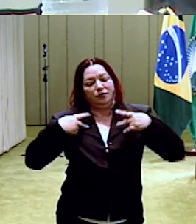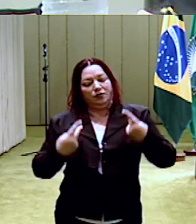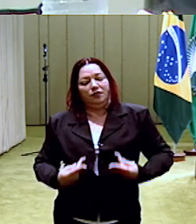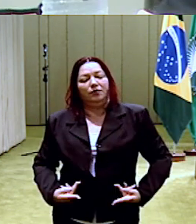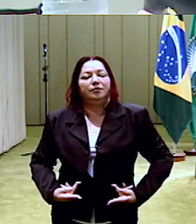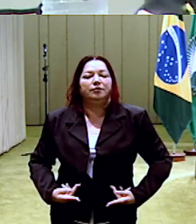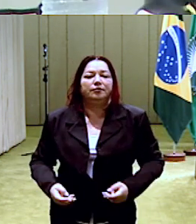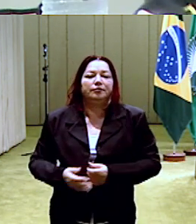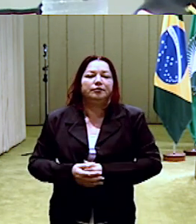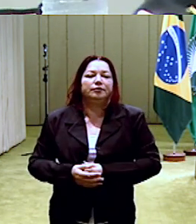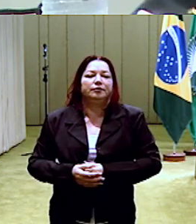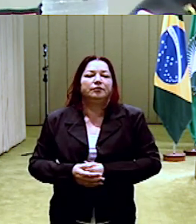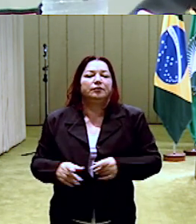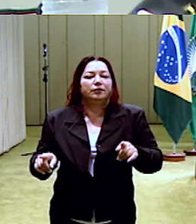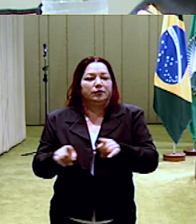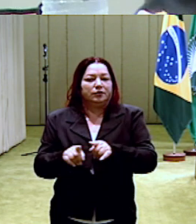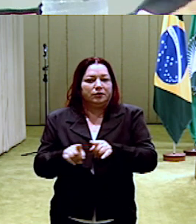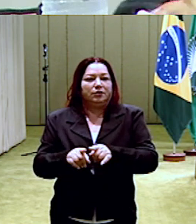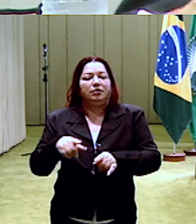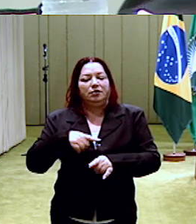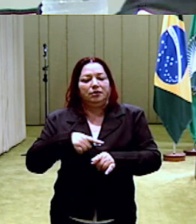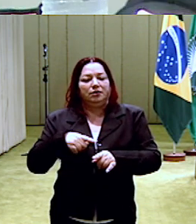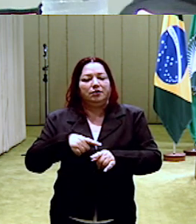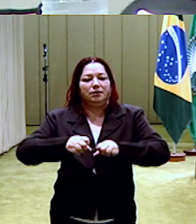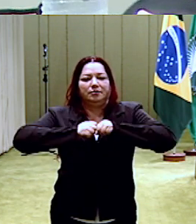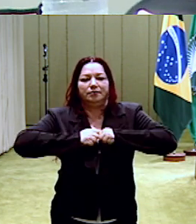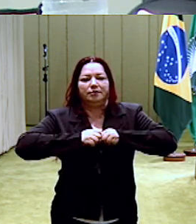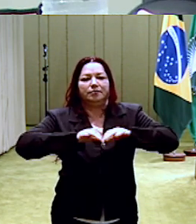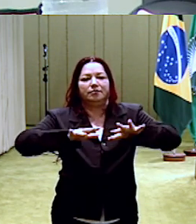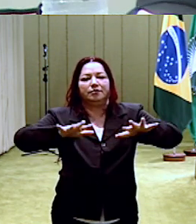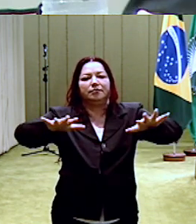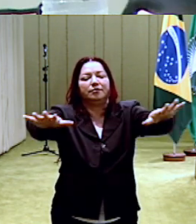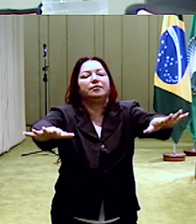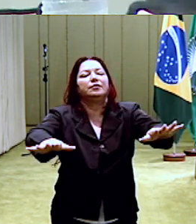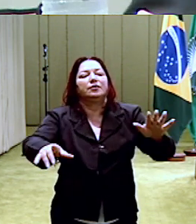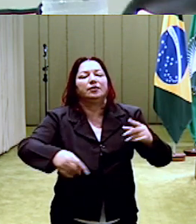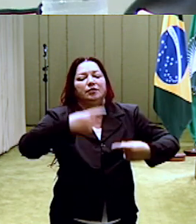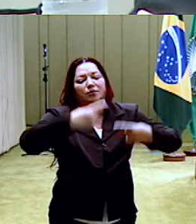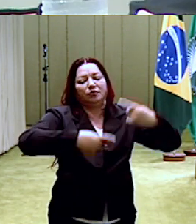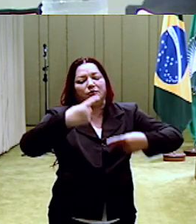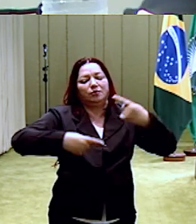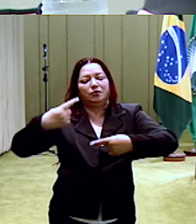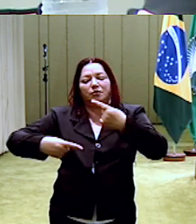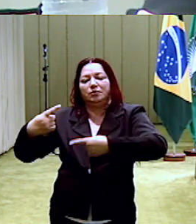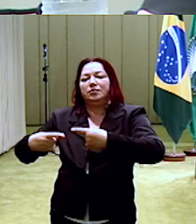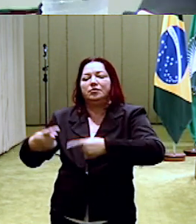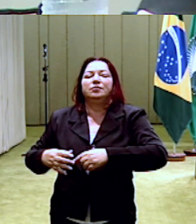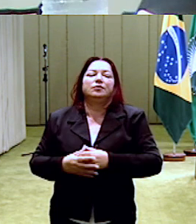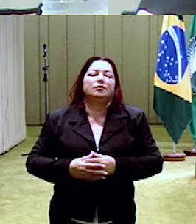todas as operações, de forma que isso se estenda à cadeia de fornecimento por meio de ações e políticas de devida